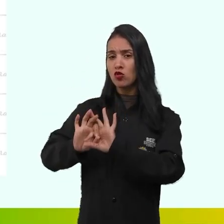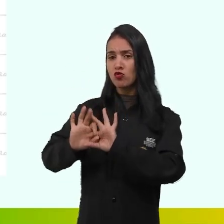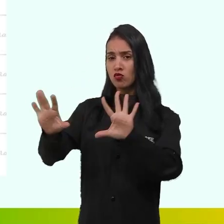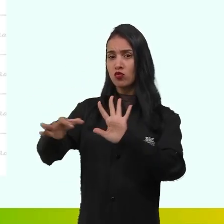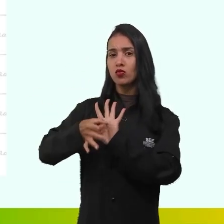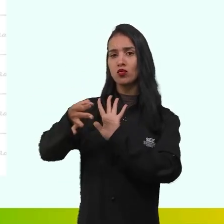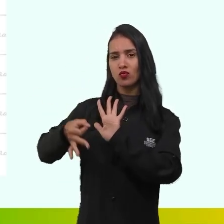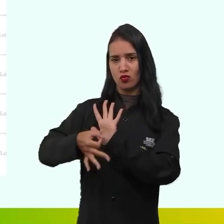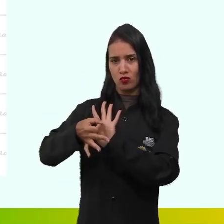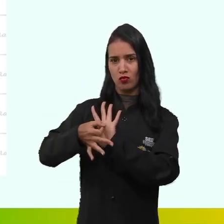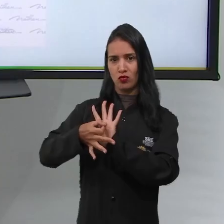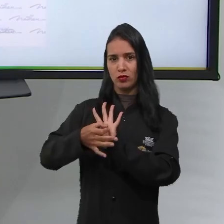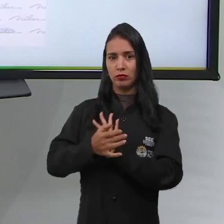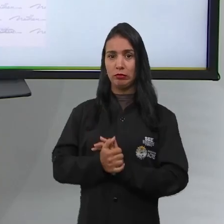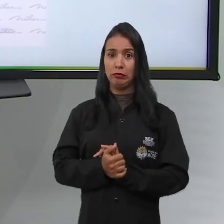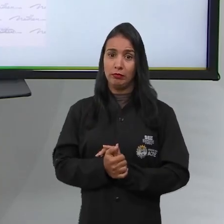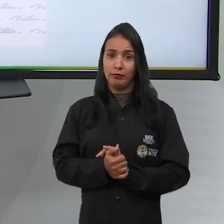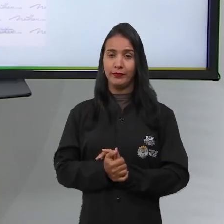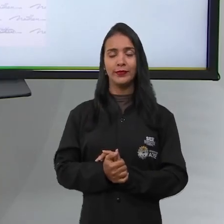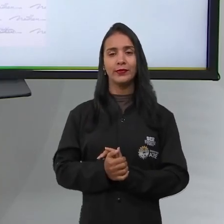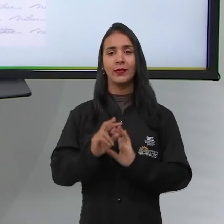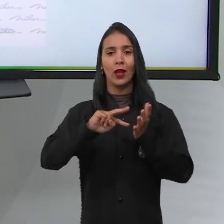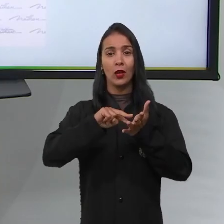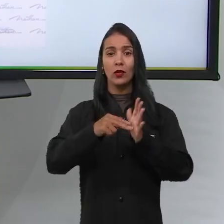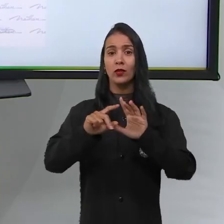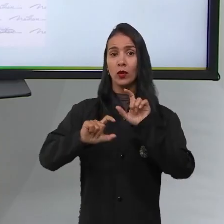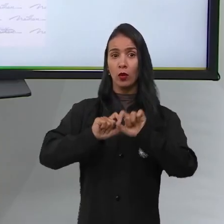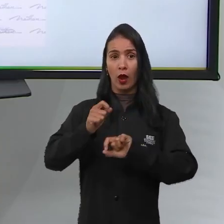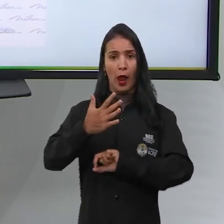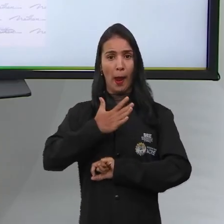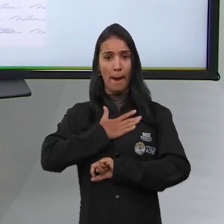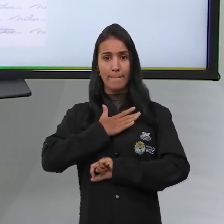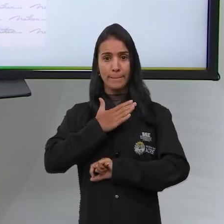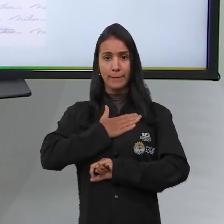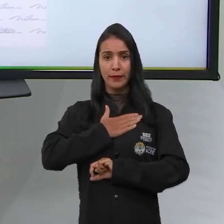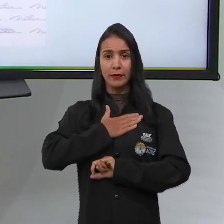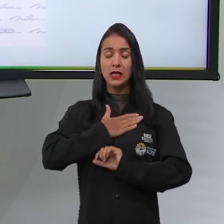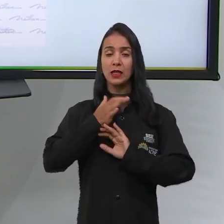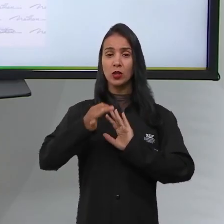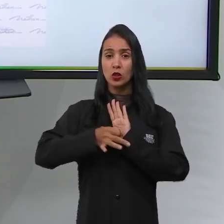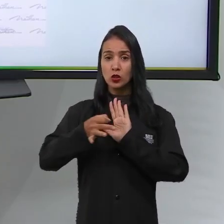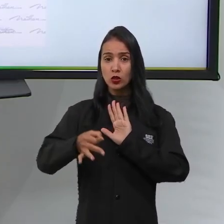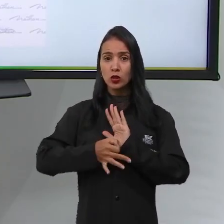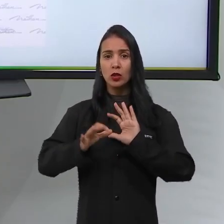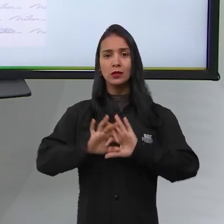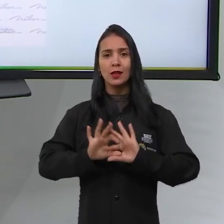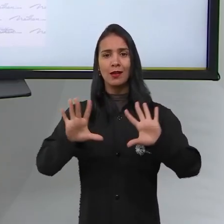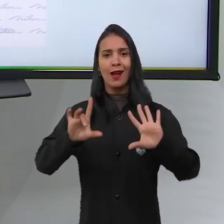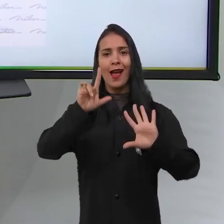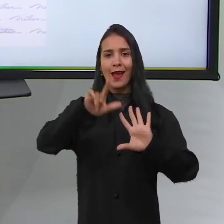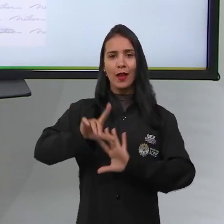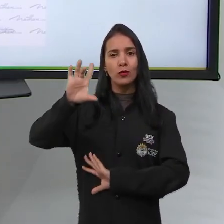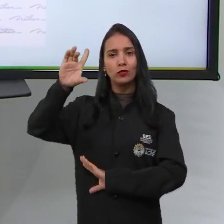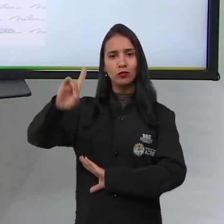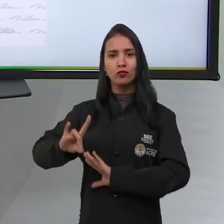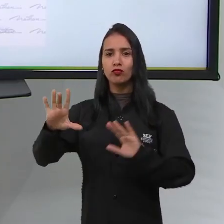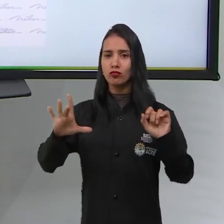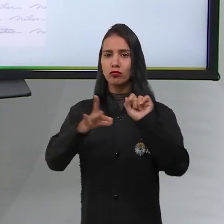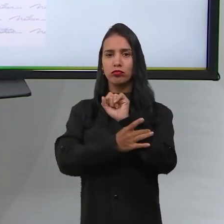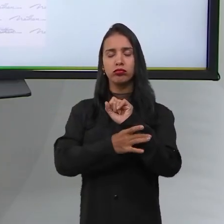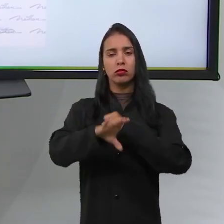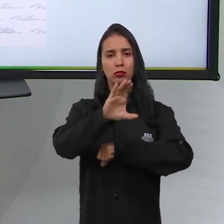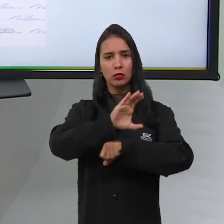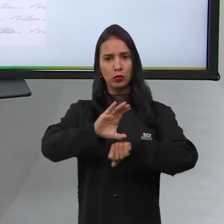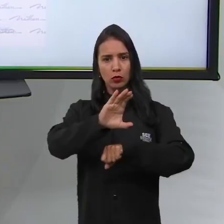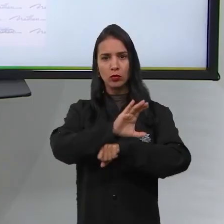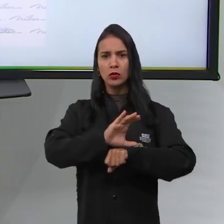expressão. Quer dizer, a minha liberdade de expressão, ela é válida, é um direito garantido